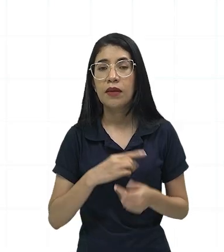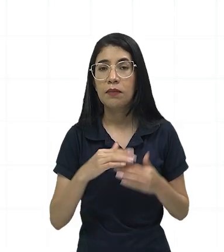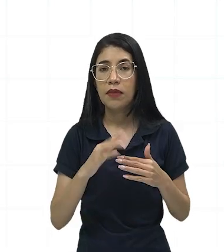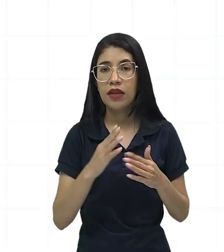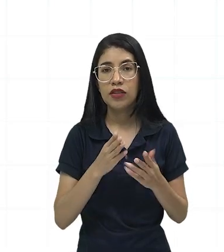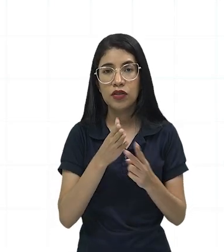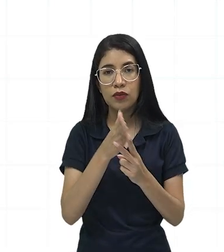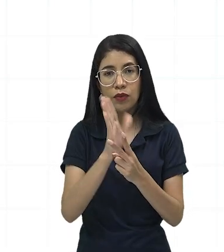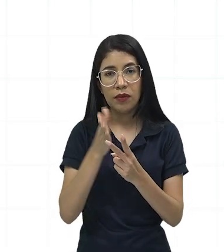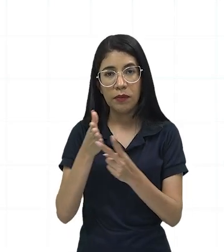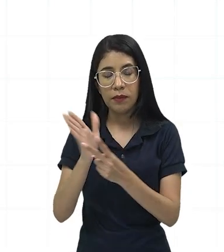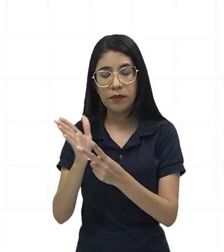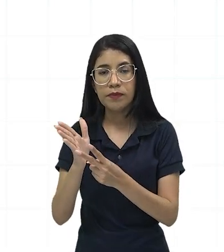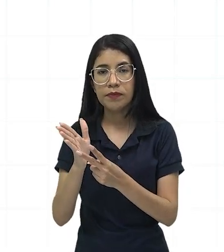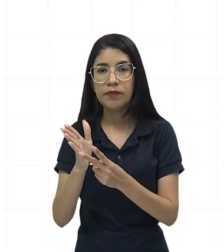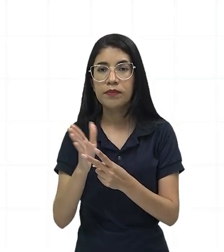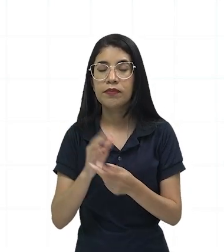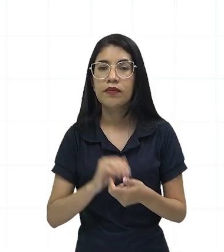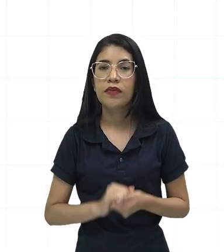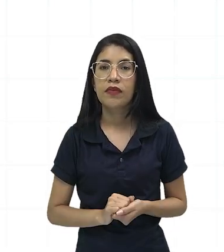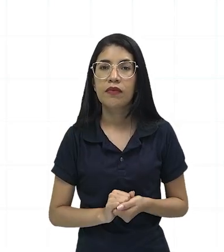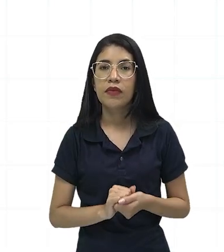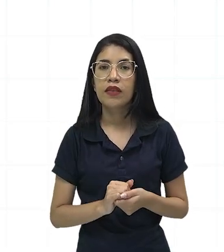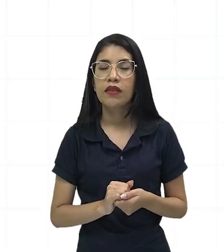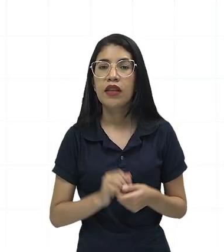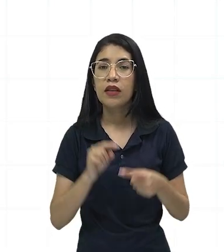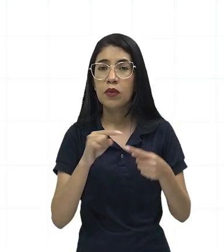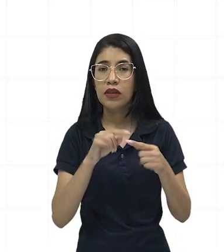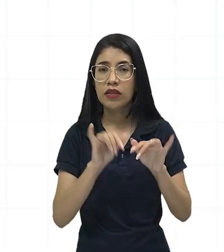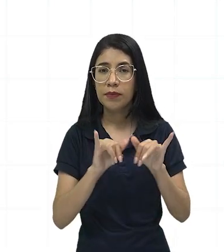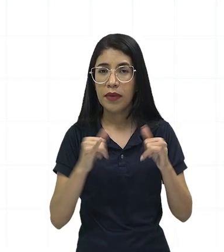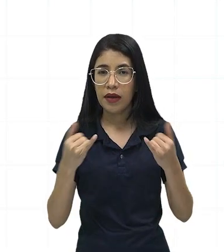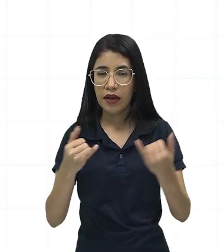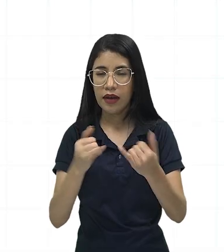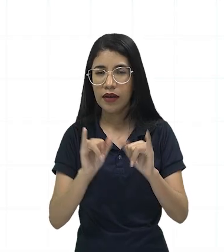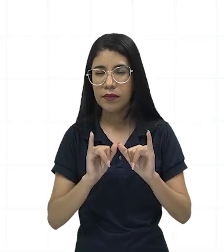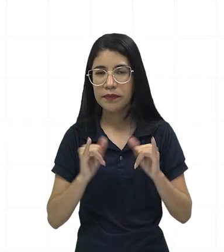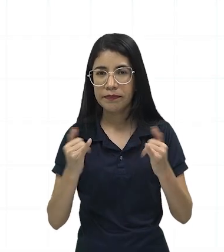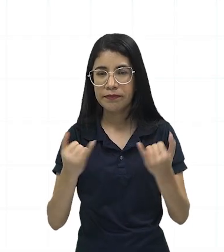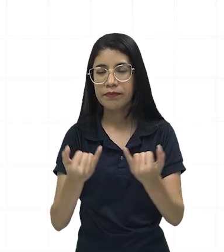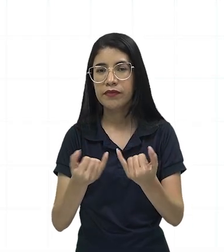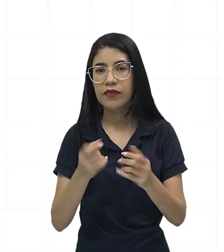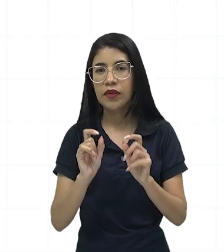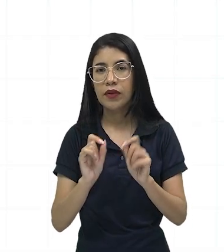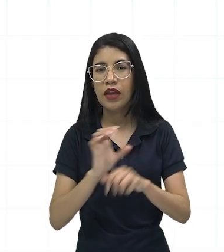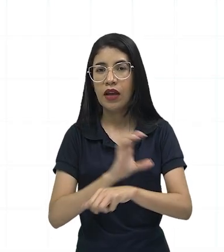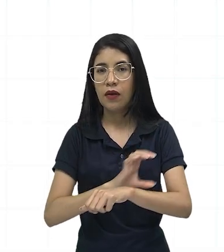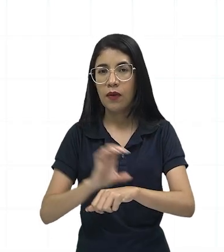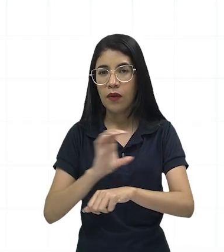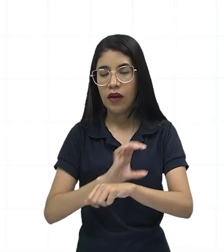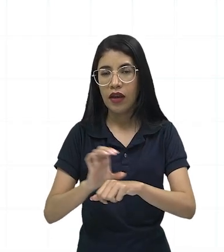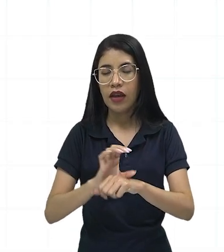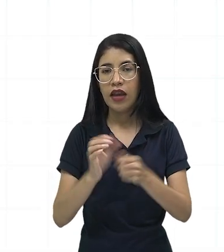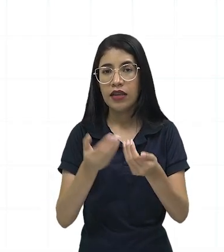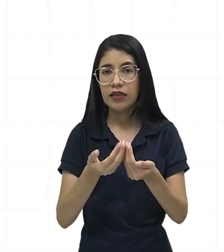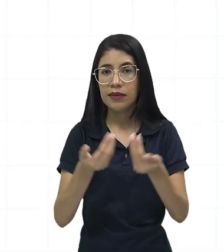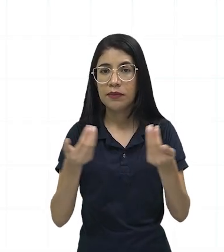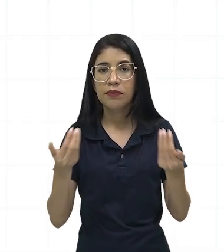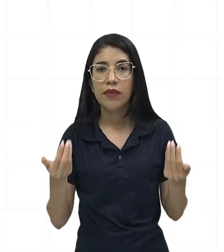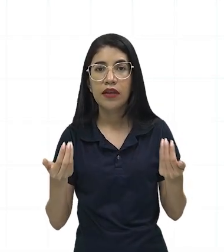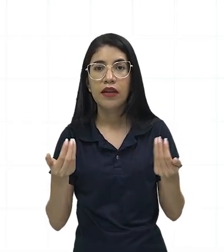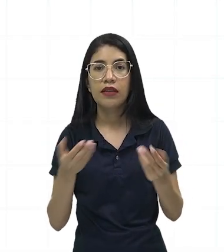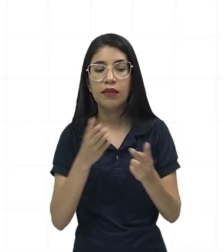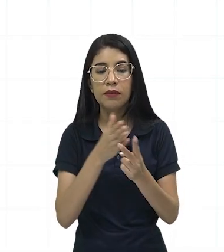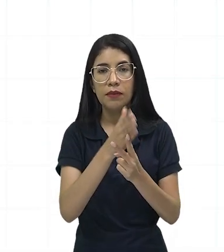ramos. Nessas ligações, a corrente elétrica é dividida entre os ramos, os